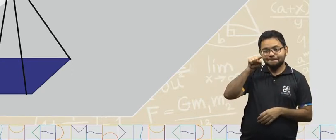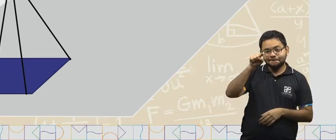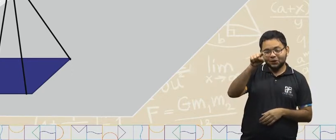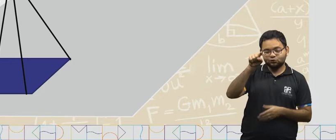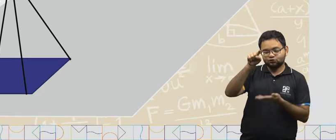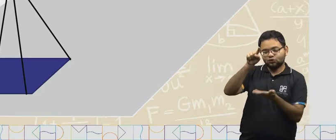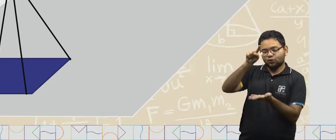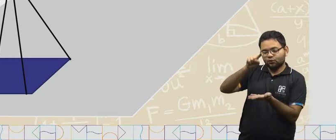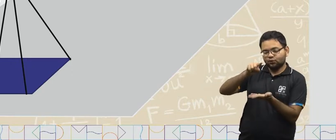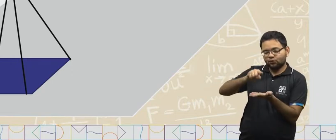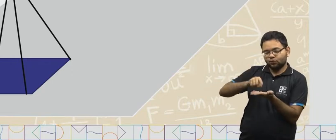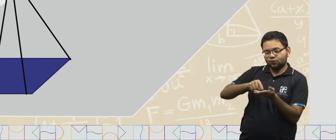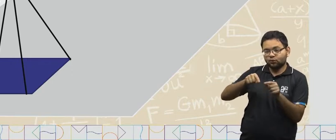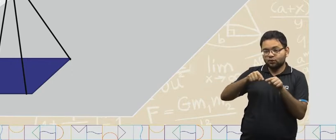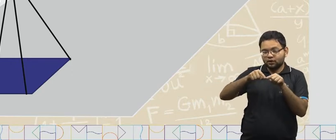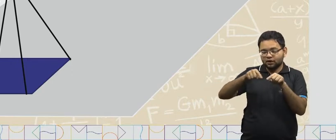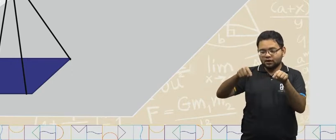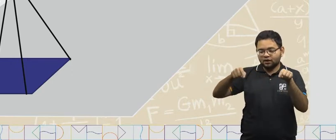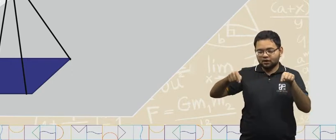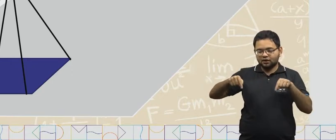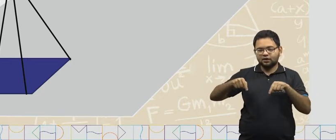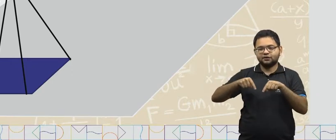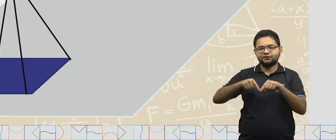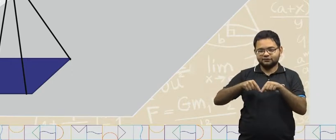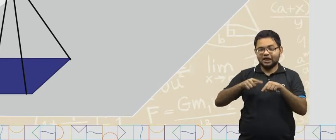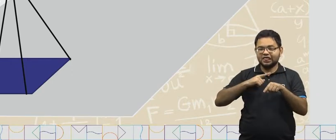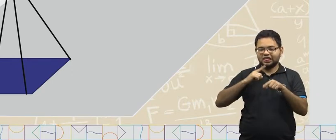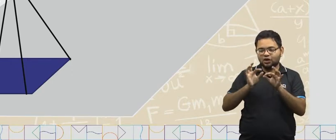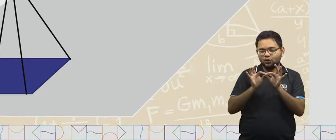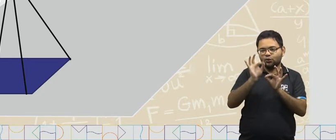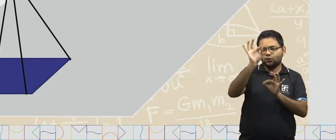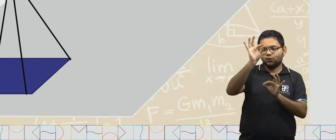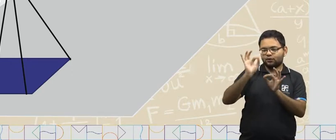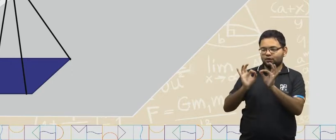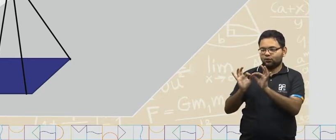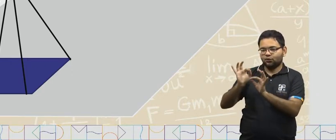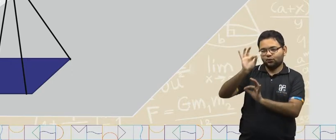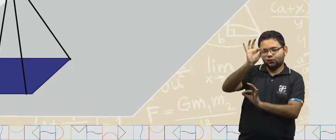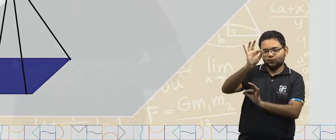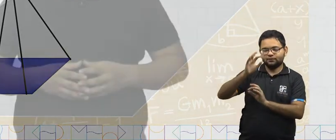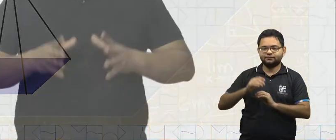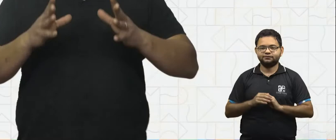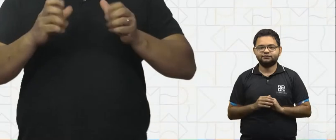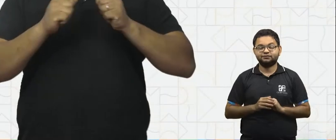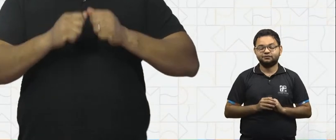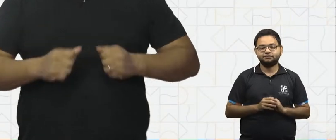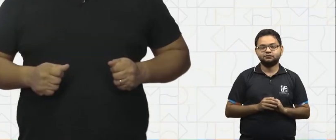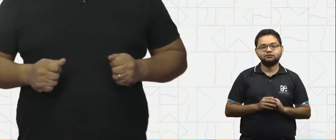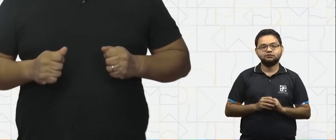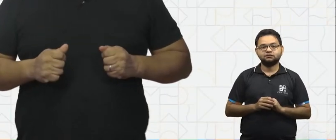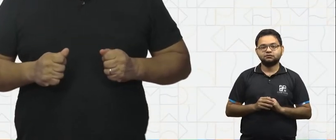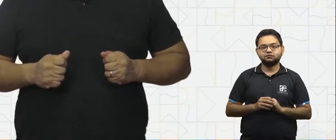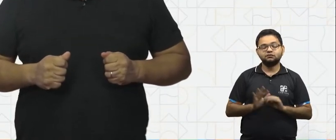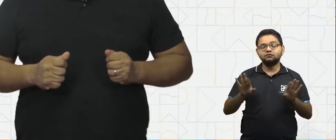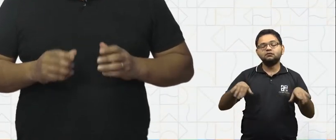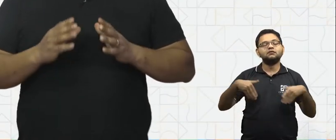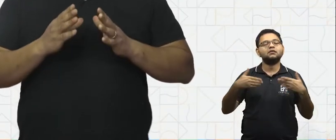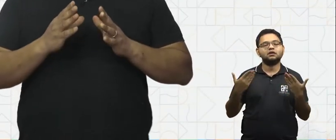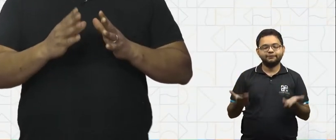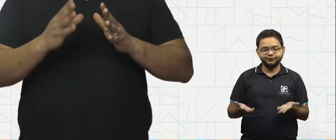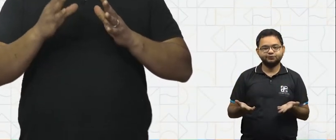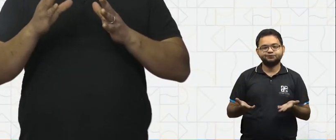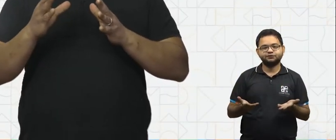as arestas seguem em direção ao polígono que determina a sua área. Então, dessa